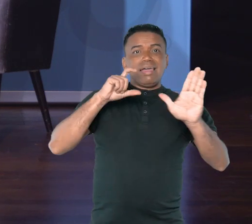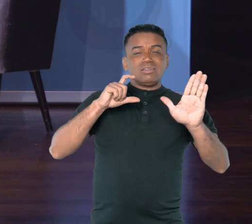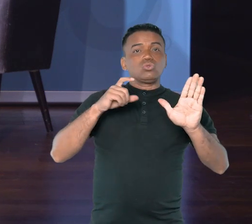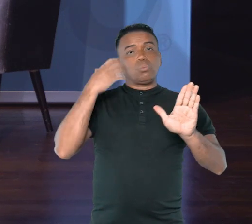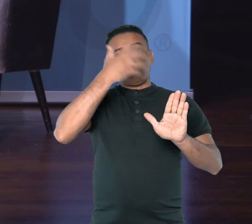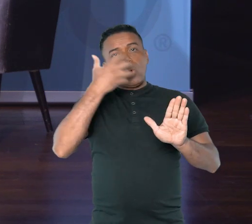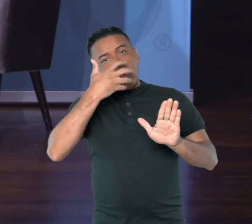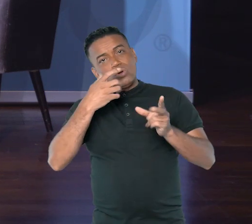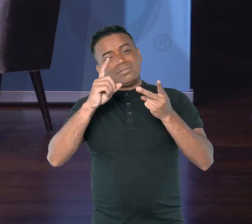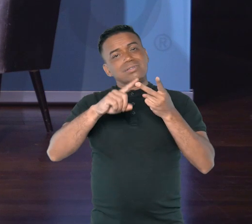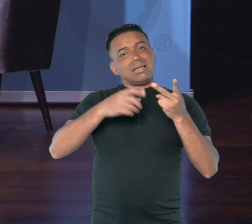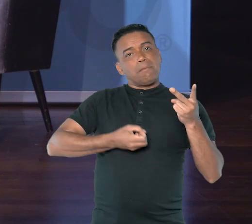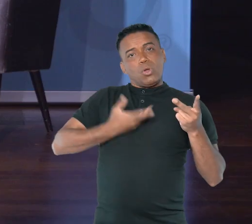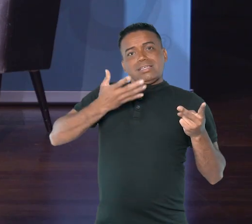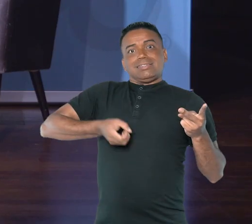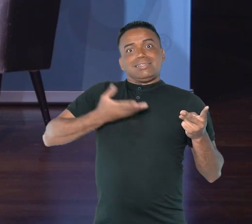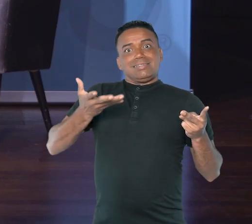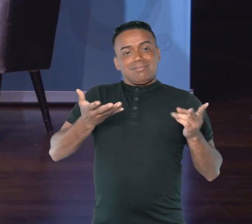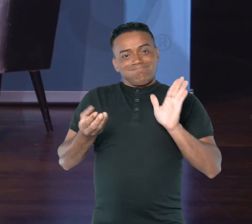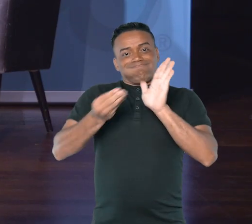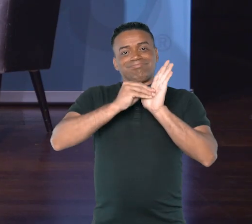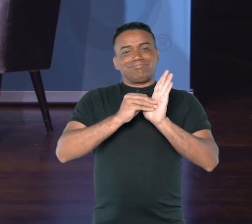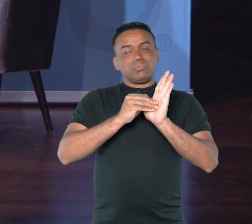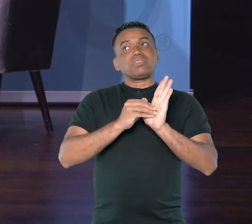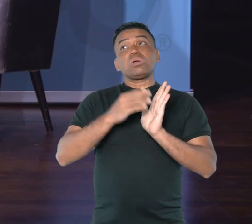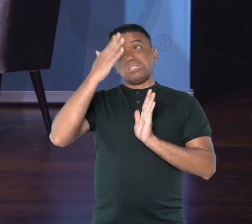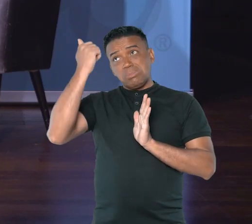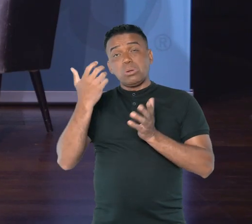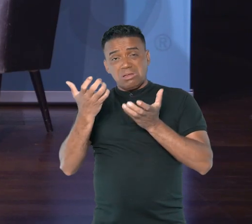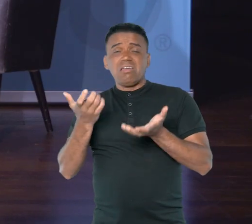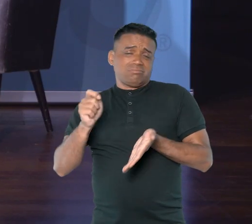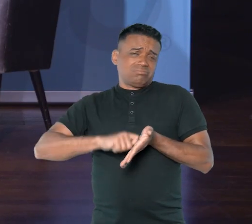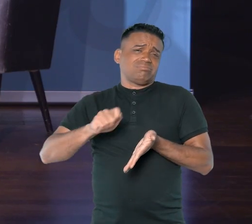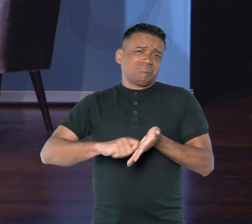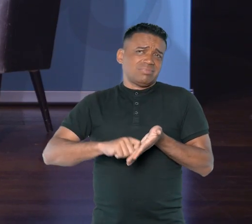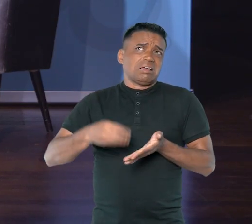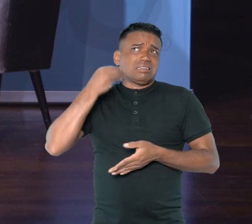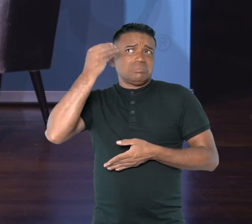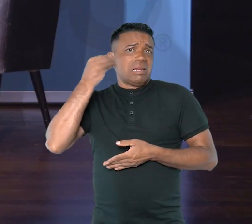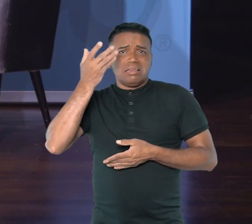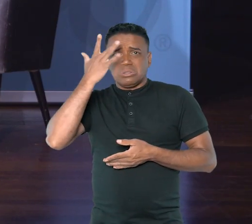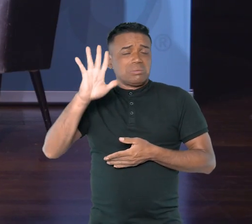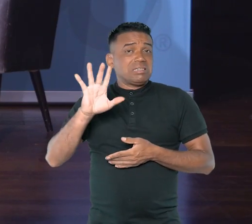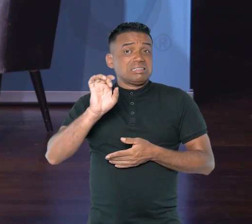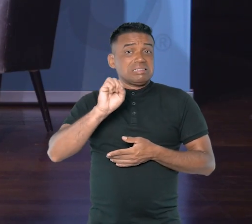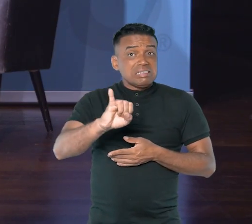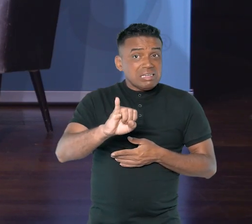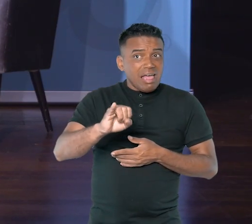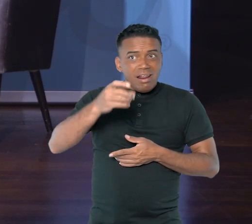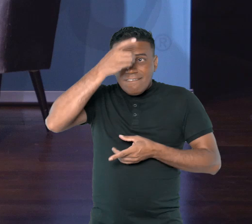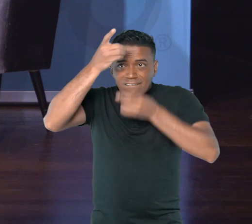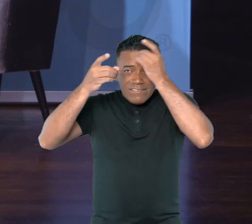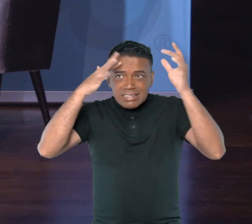Mas isso tudo foi se construindo depois. Naquele momento eu sabia que queria escrever alguma coisa, alguma experiência, eu não sabia nem se era uma ficção naquele